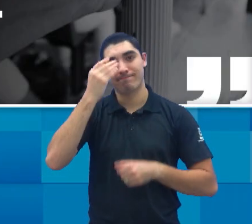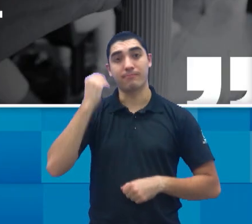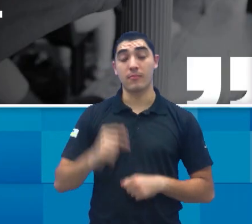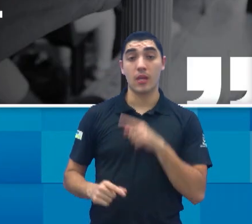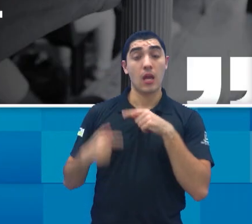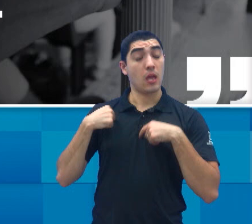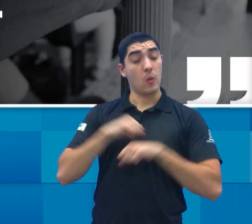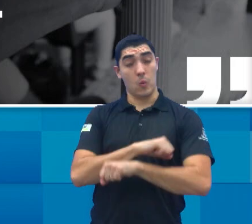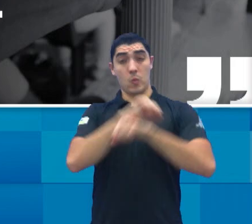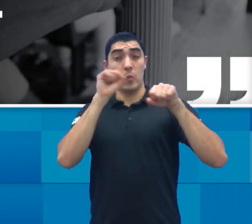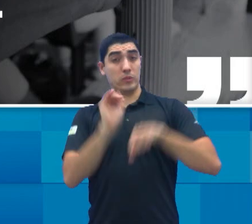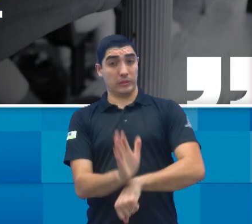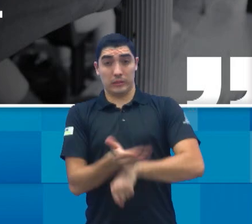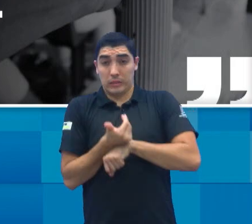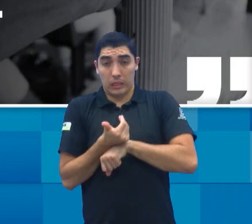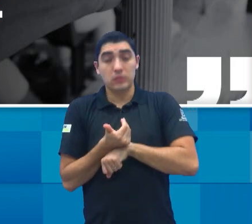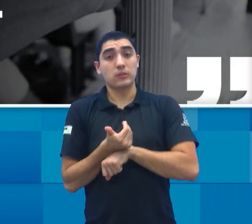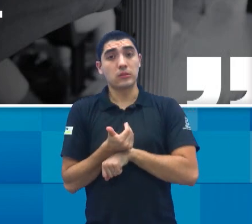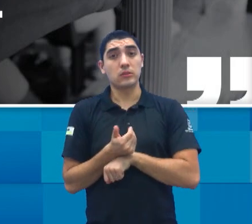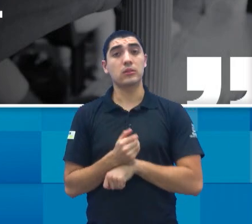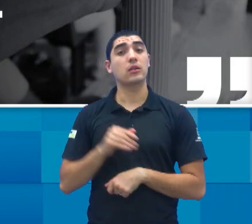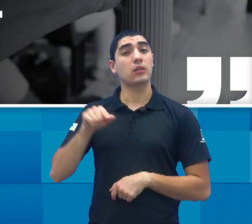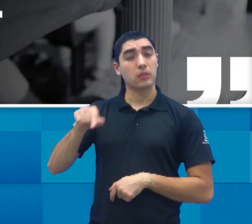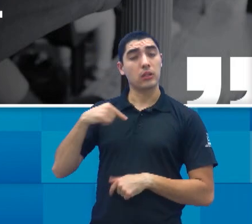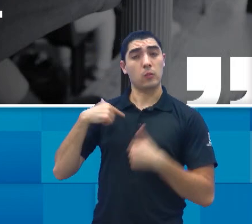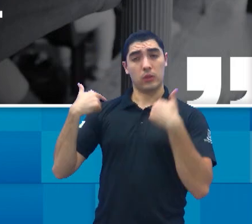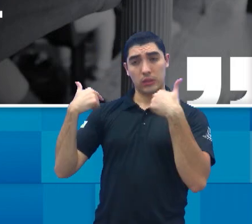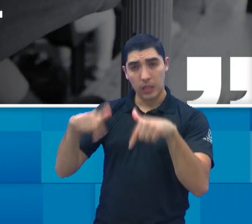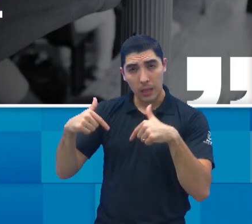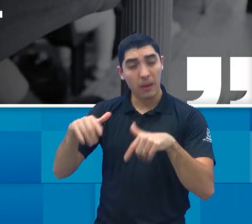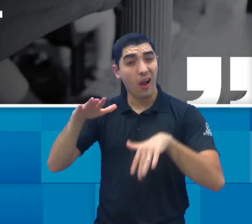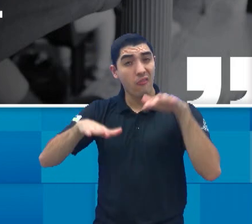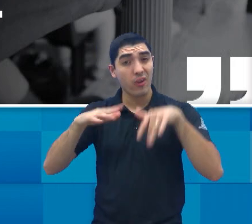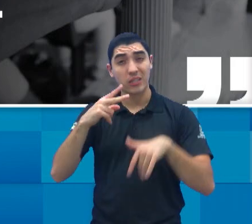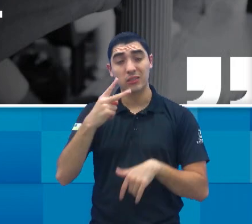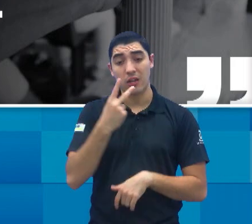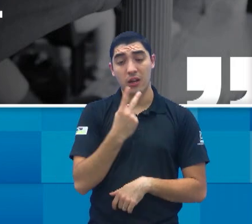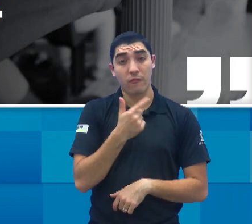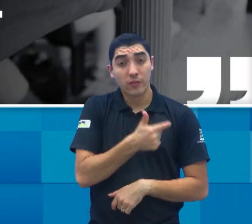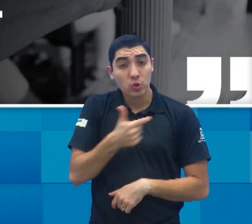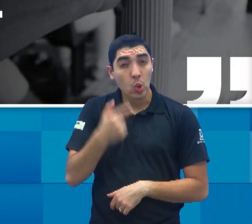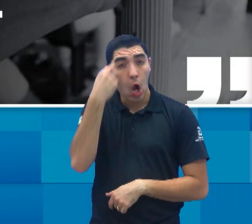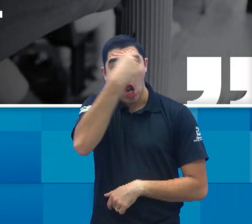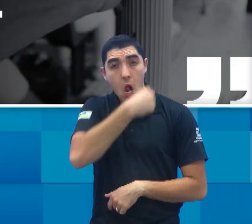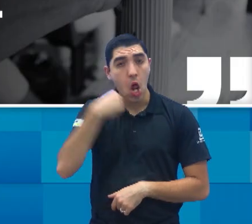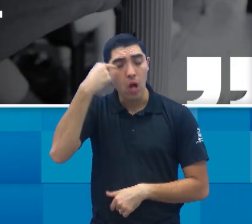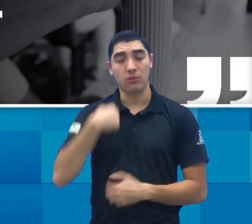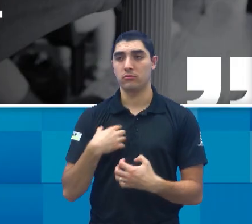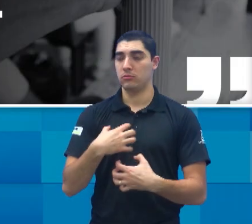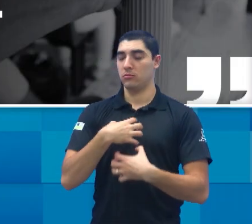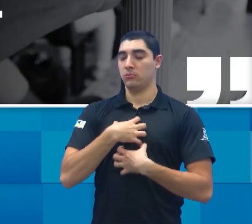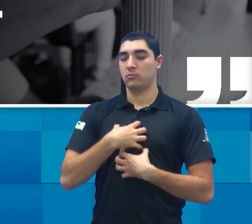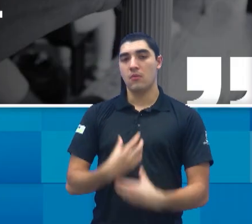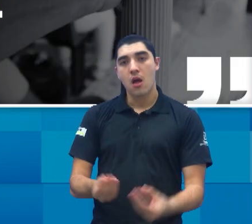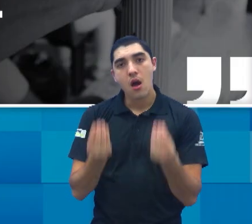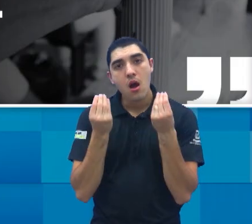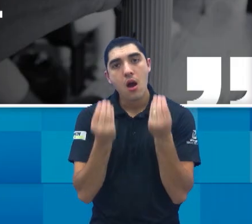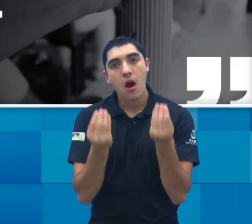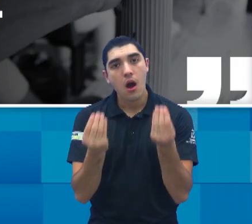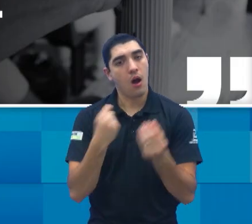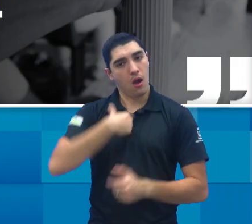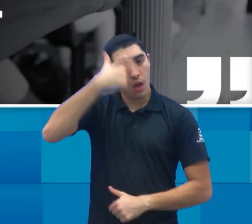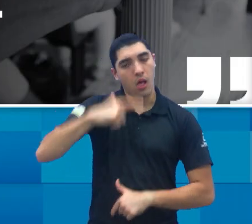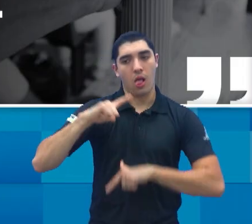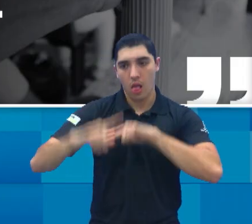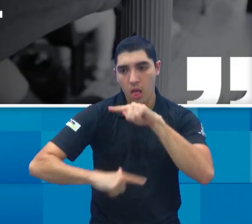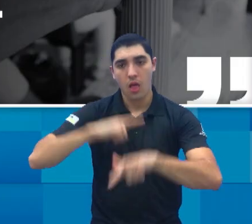cedo, e muitas vezes os plantões de trabalho chegam a 22 horas. É revoltante trabalhar tanto e ainda ter que